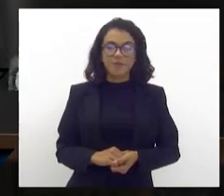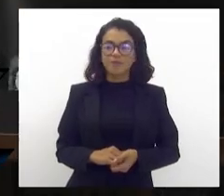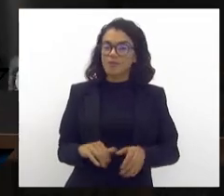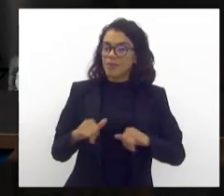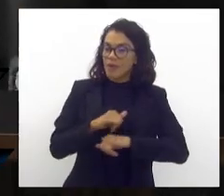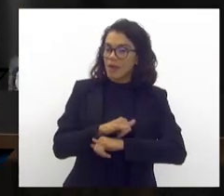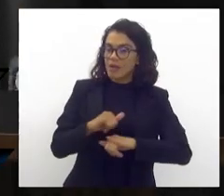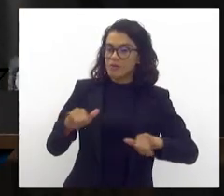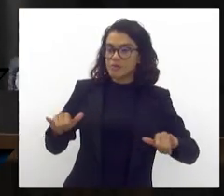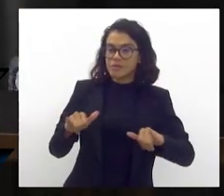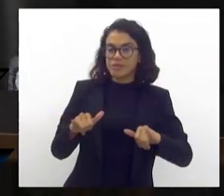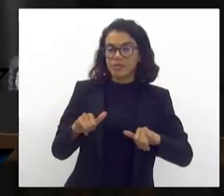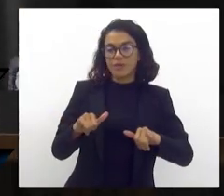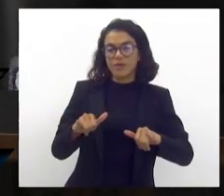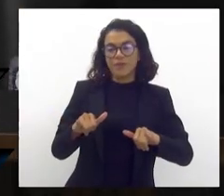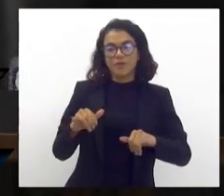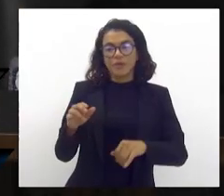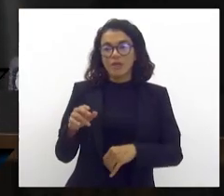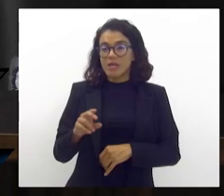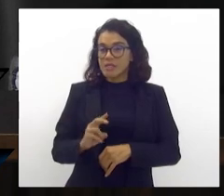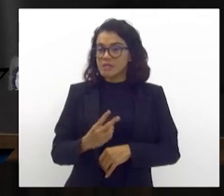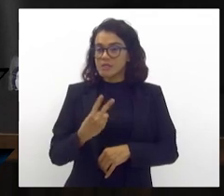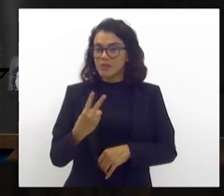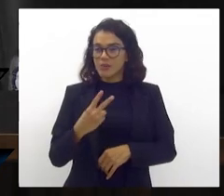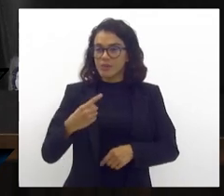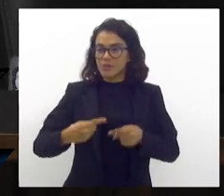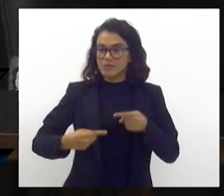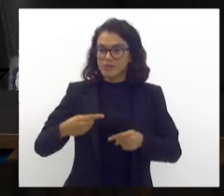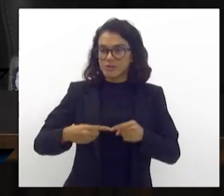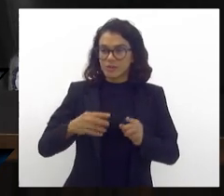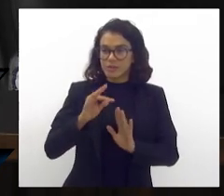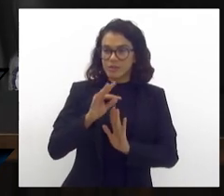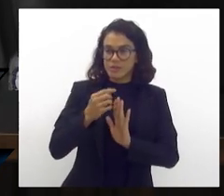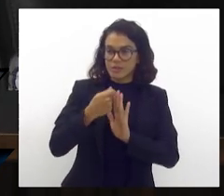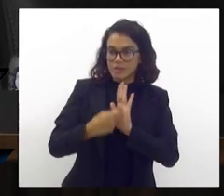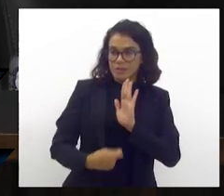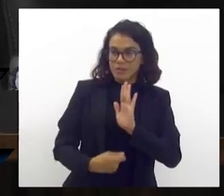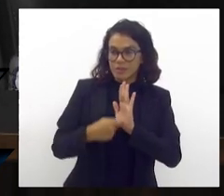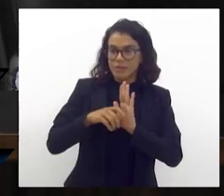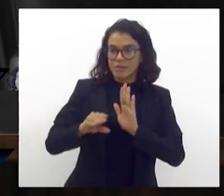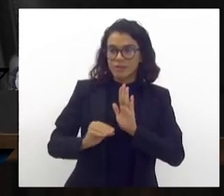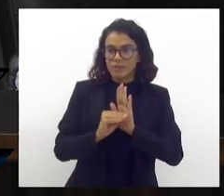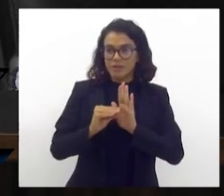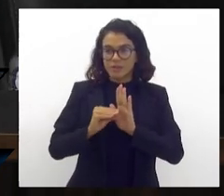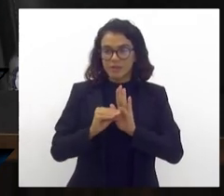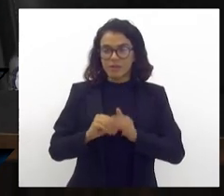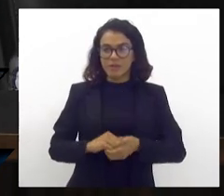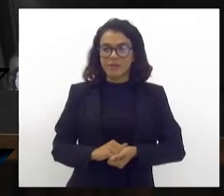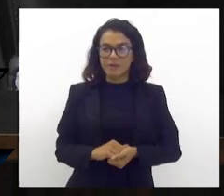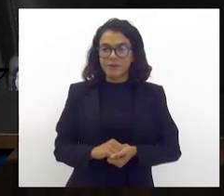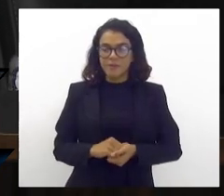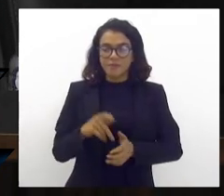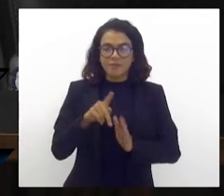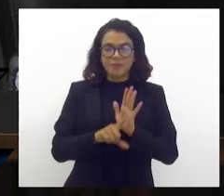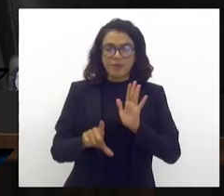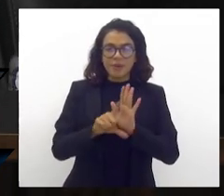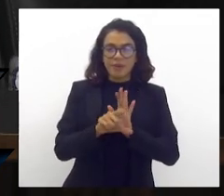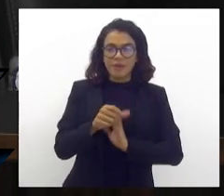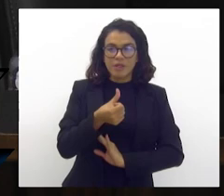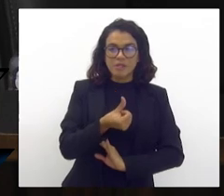Anuncio, em tramitação ordinária, em segunda discussão, redação do vencido, assim emendada. Projeto de lei